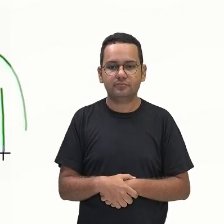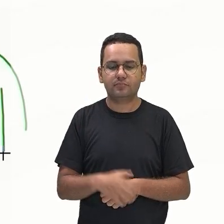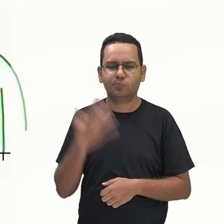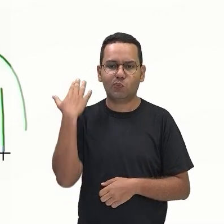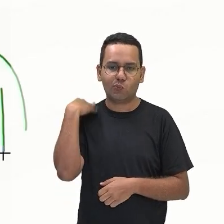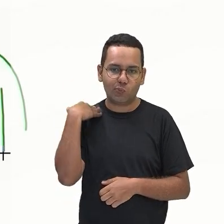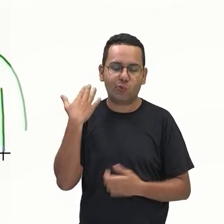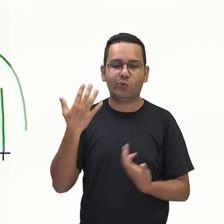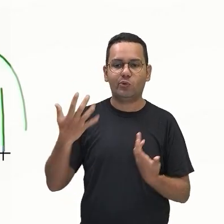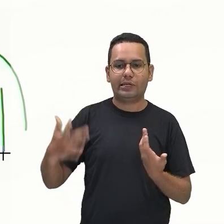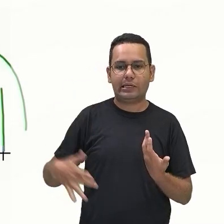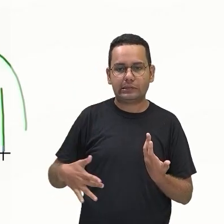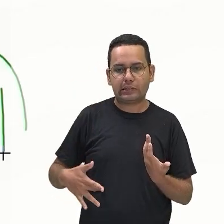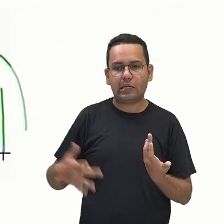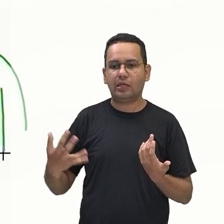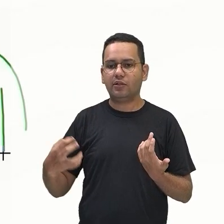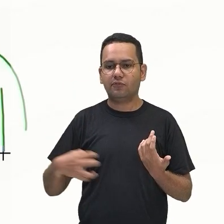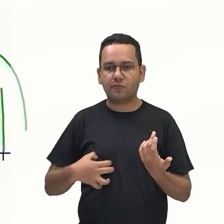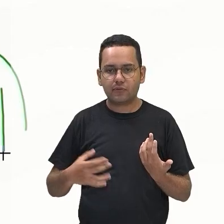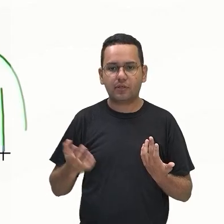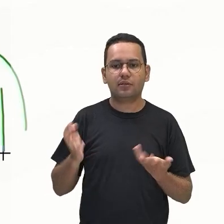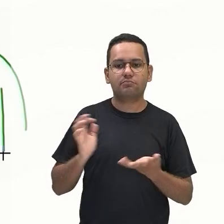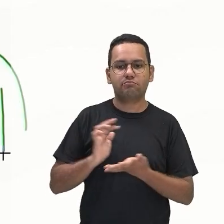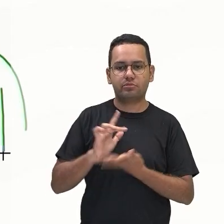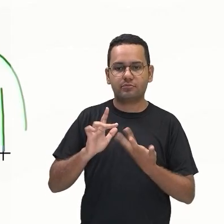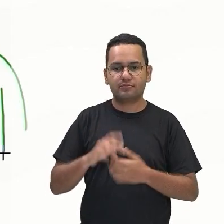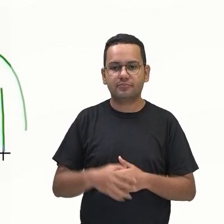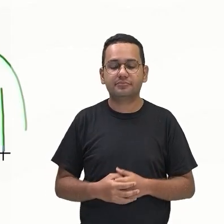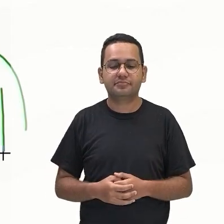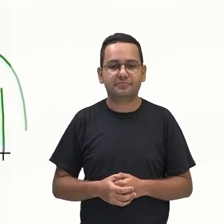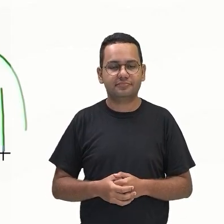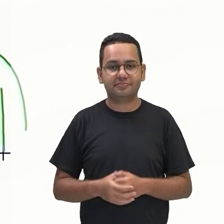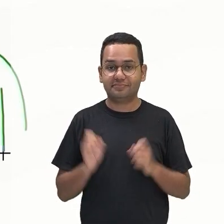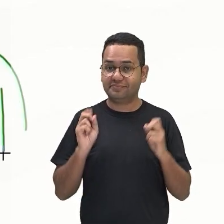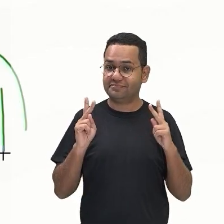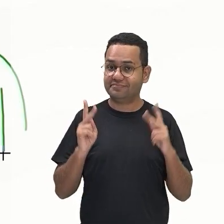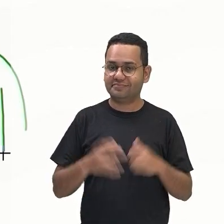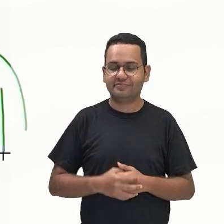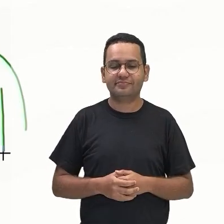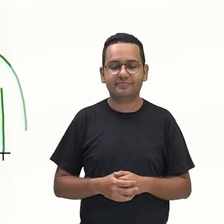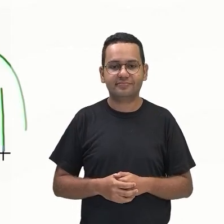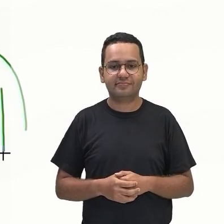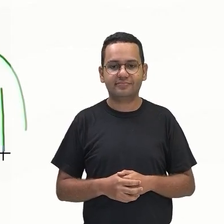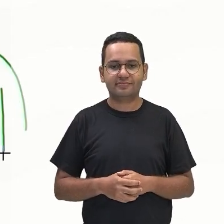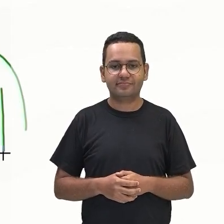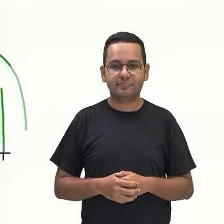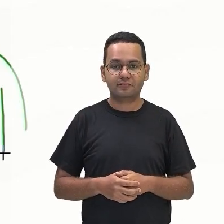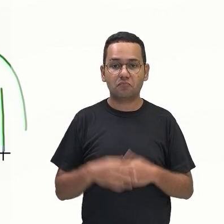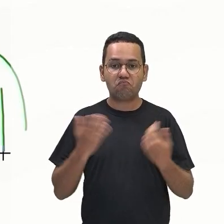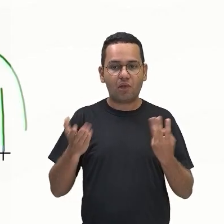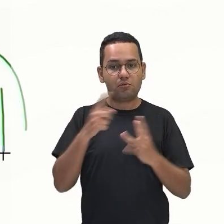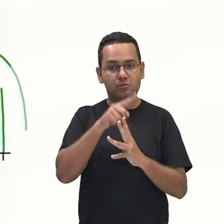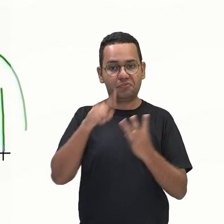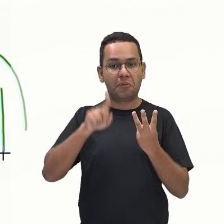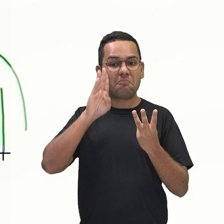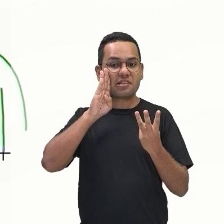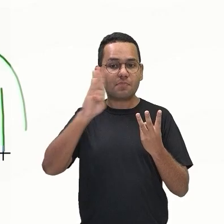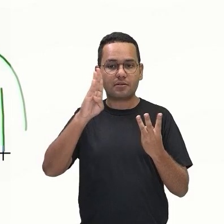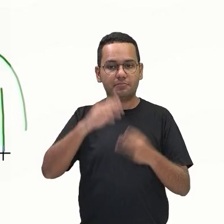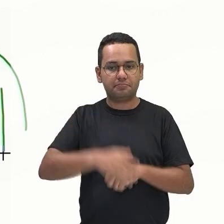pulmões, para os rins, fígado e por aí afora. Beleza? Então, são essas três aí, ó, são os